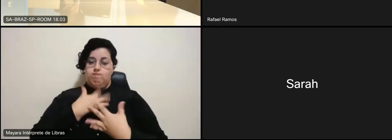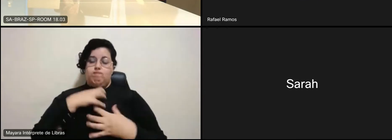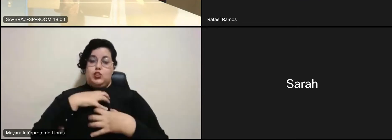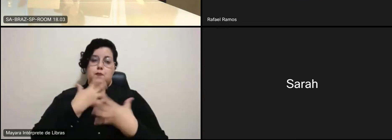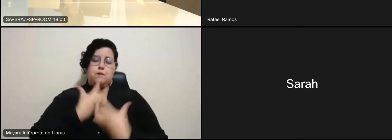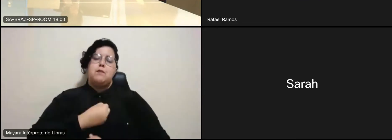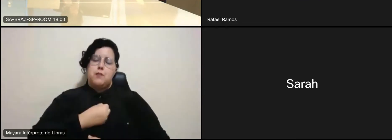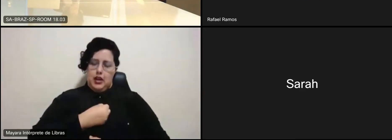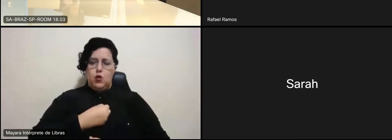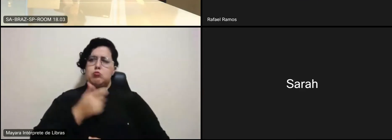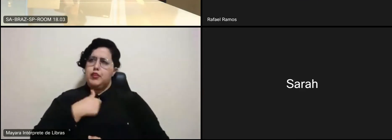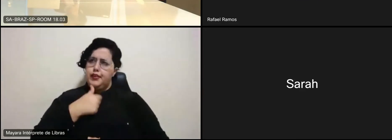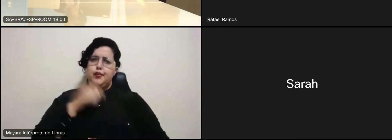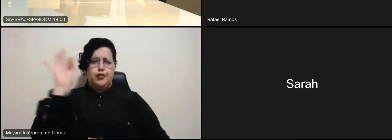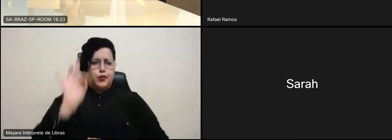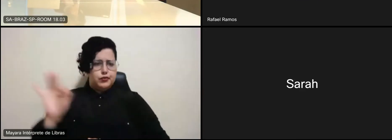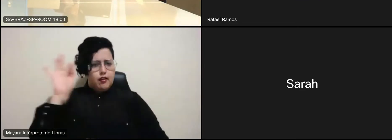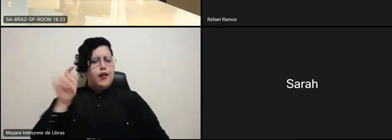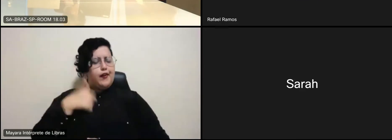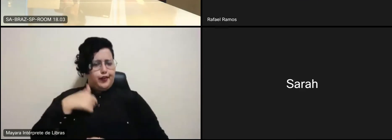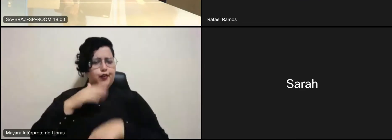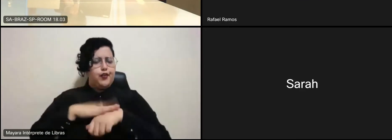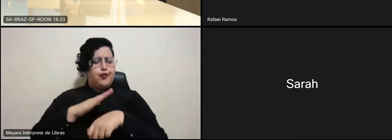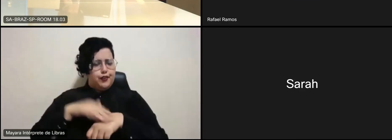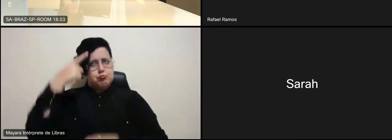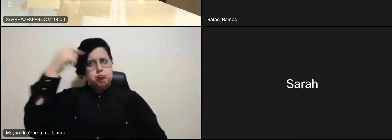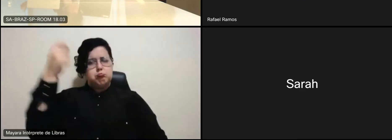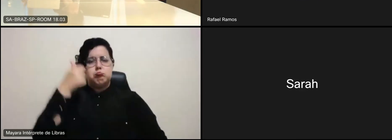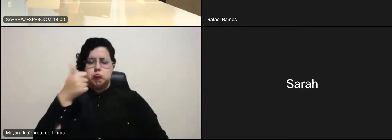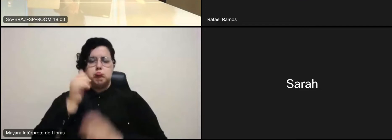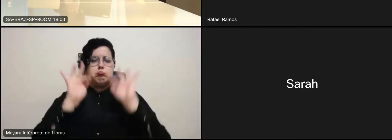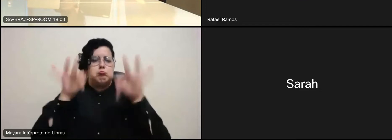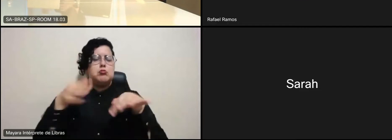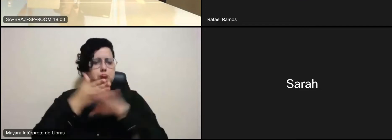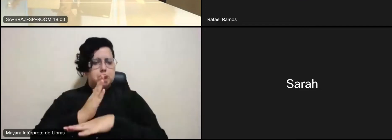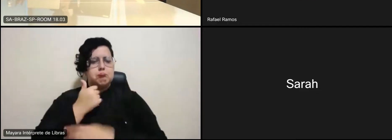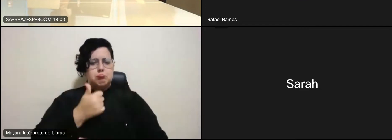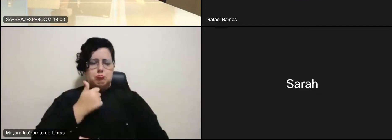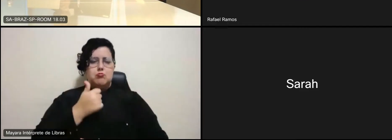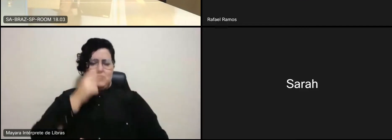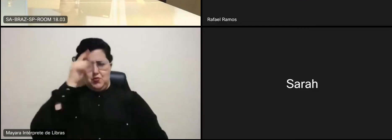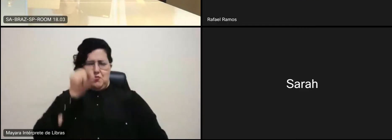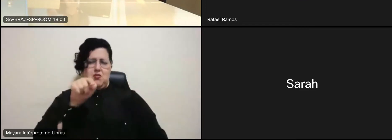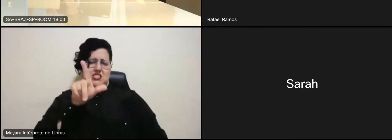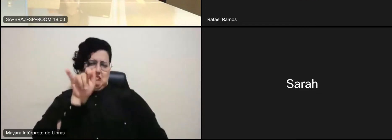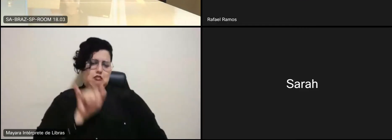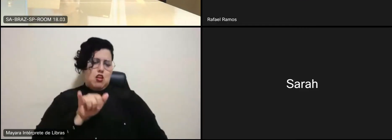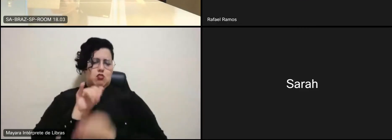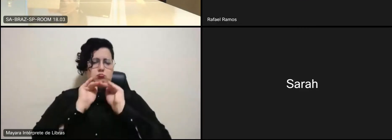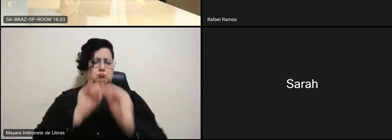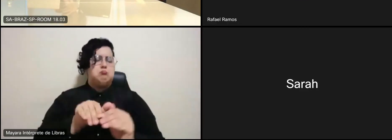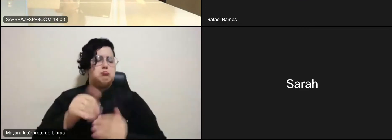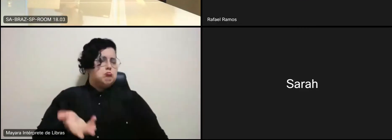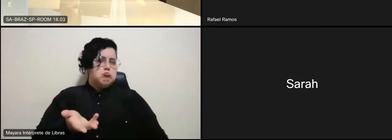pô, eu estudei tanto para estar aqui, sabe? Quando alguém te reduz a alguma coisa, ah, você é o gay do departamento, ou,